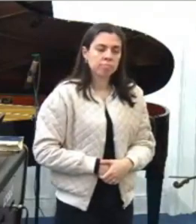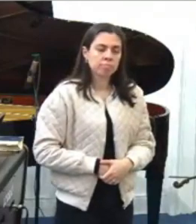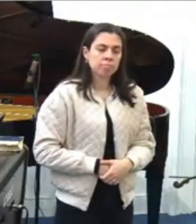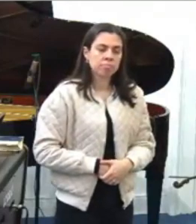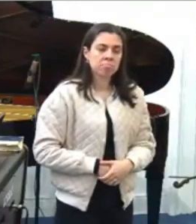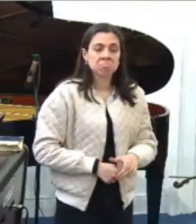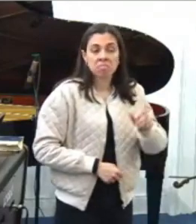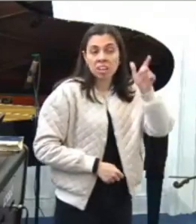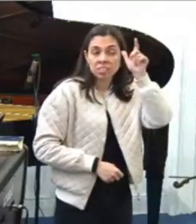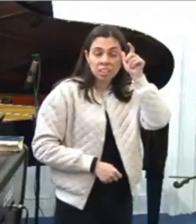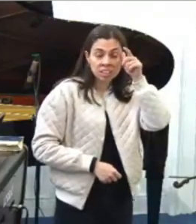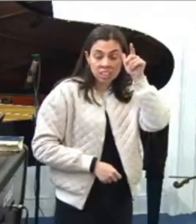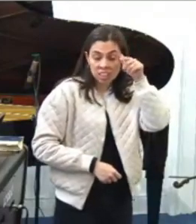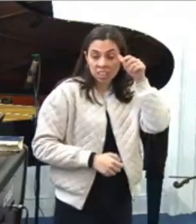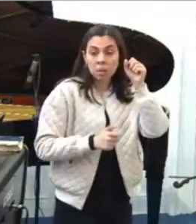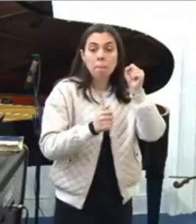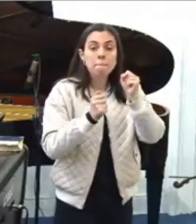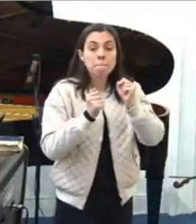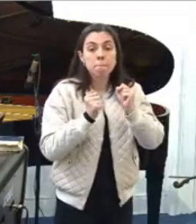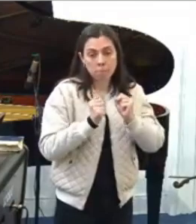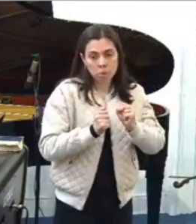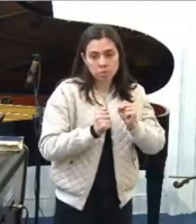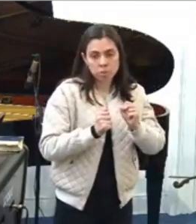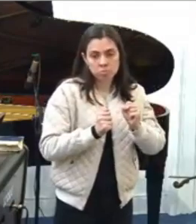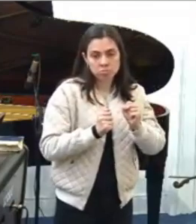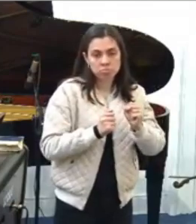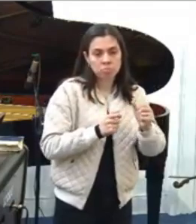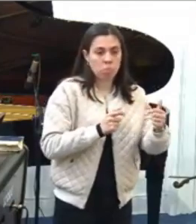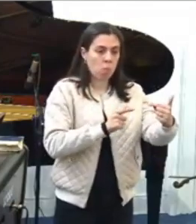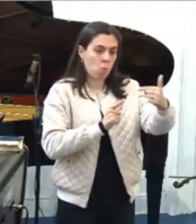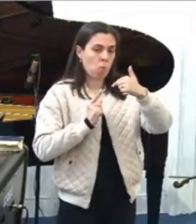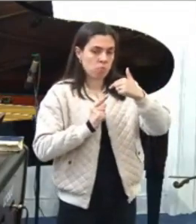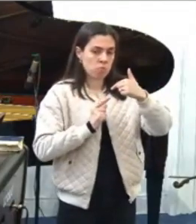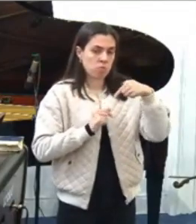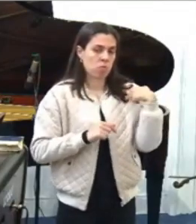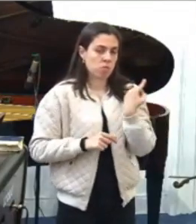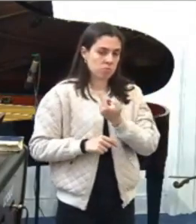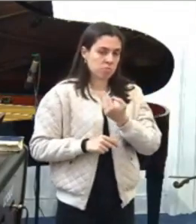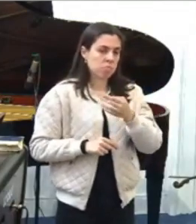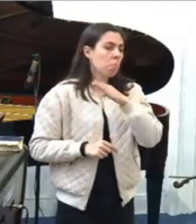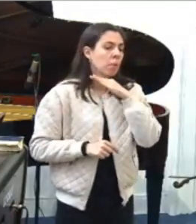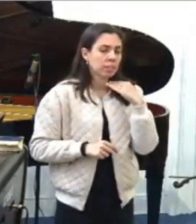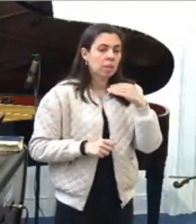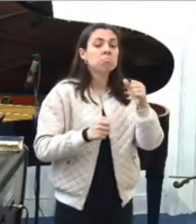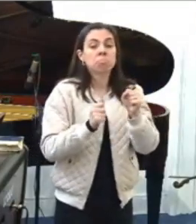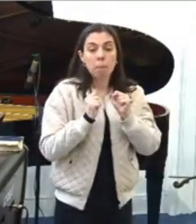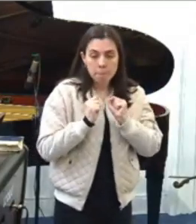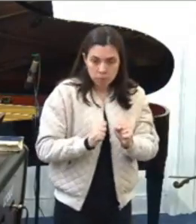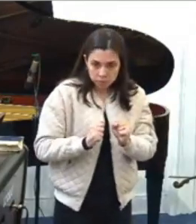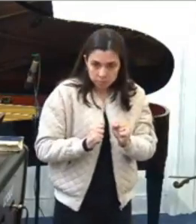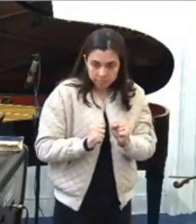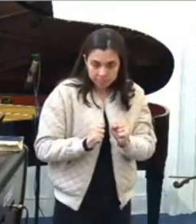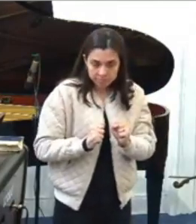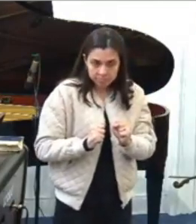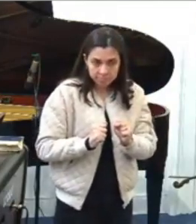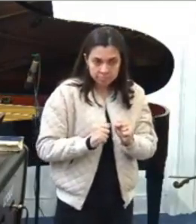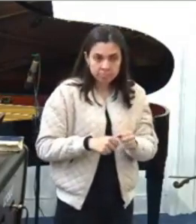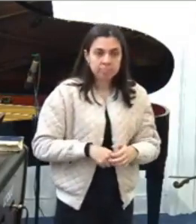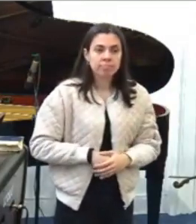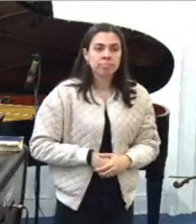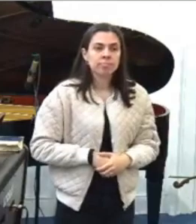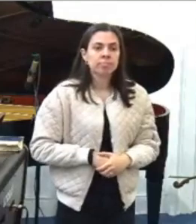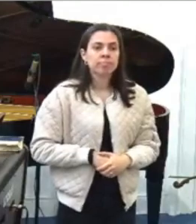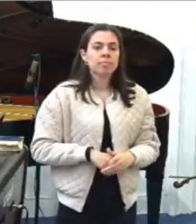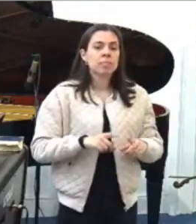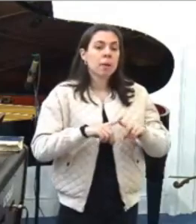Satanás pode nos ferir mortalmente no meio da caminhada, como ele tem feito por meio dos recursos que ainda estão à sua